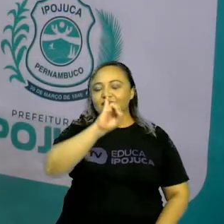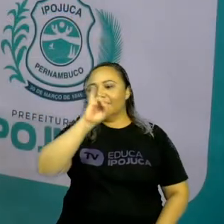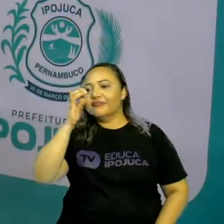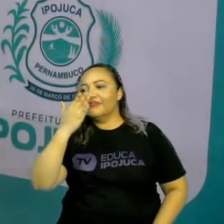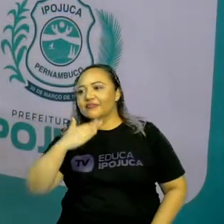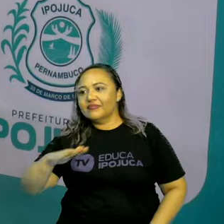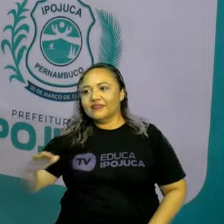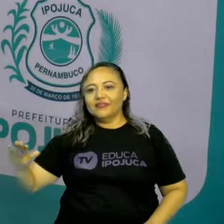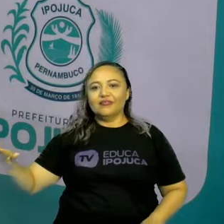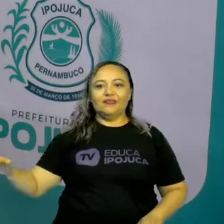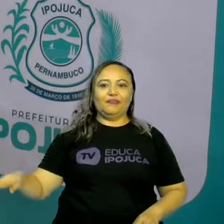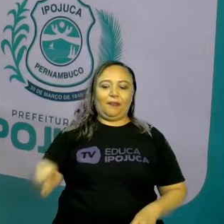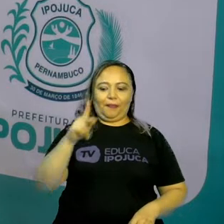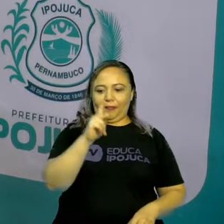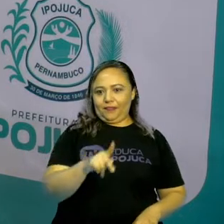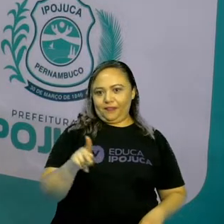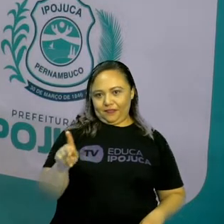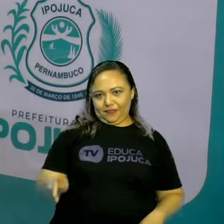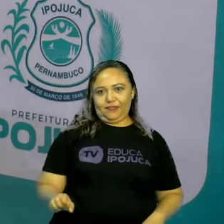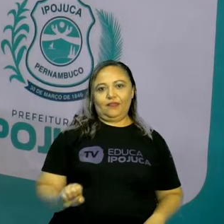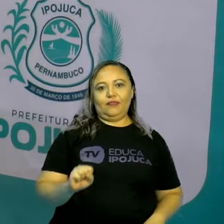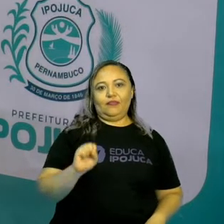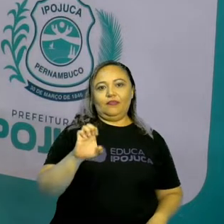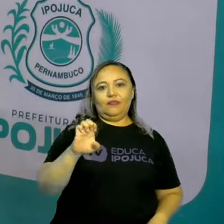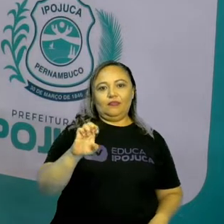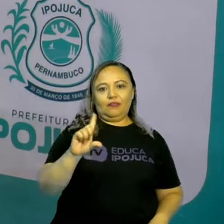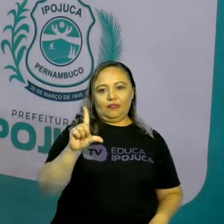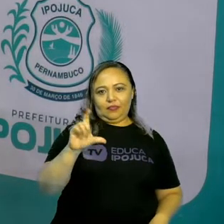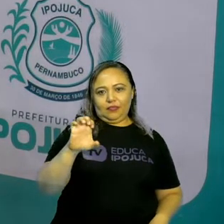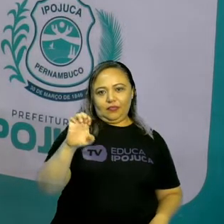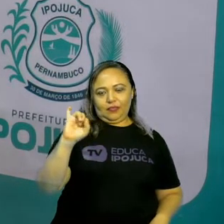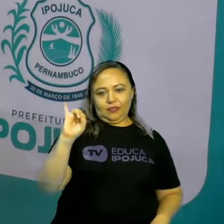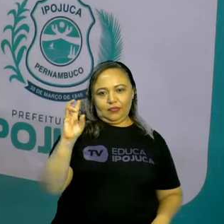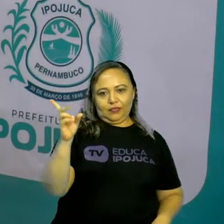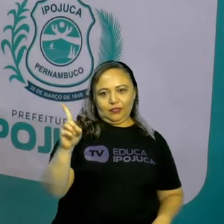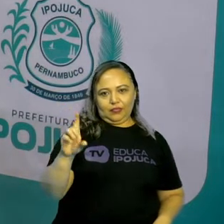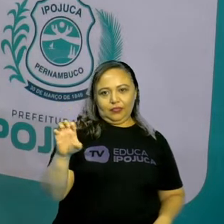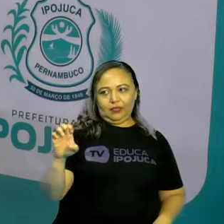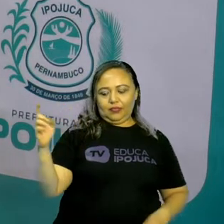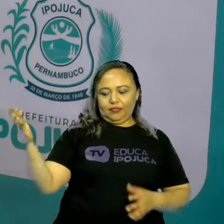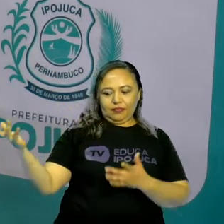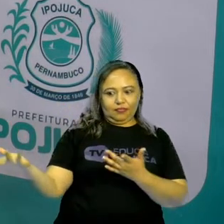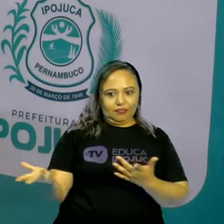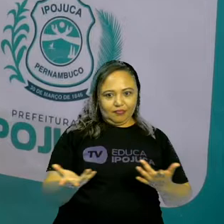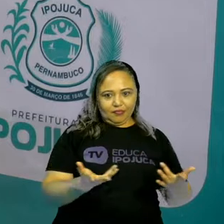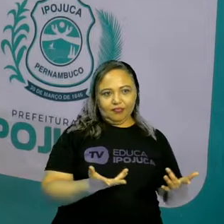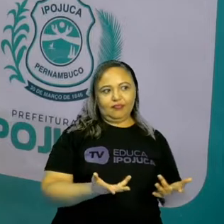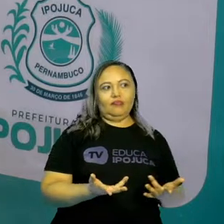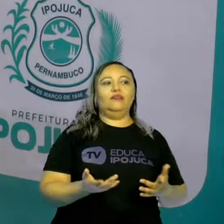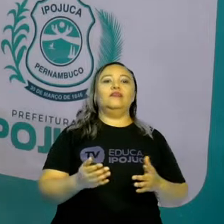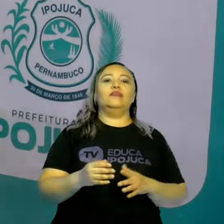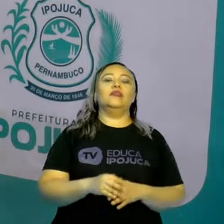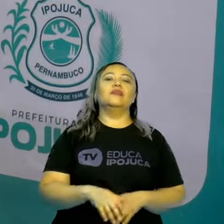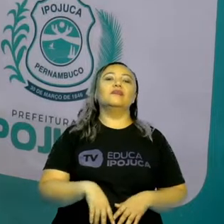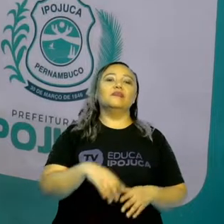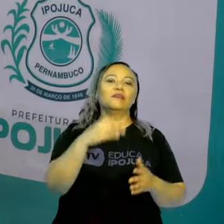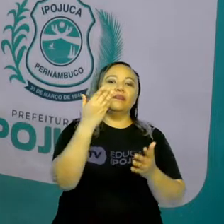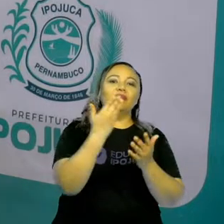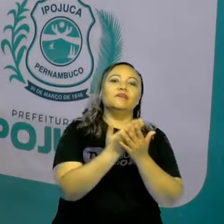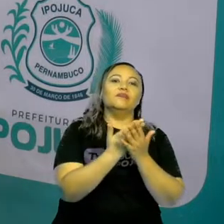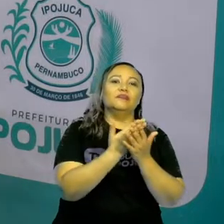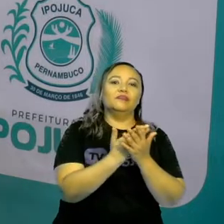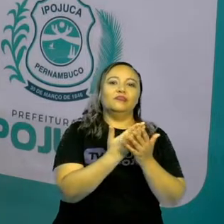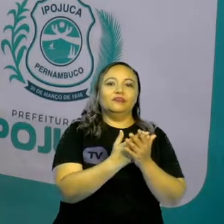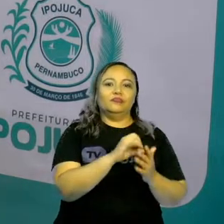Olá, crianças! Sou a professora Sueli de Severo. Sejam bem-vindas para a nossa TV Educa e Pojuca. Também